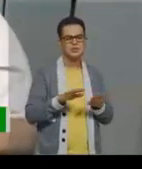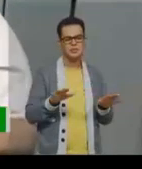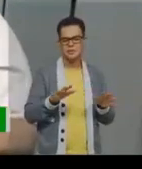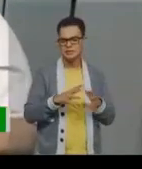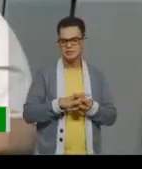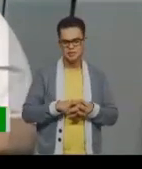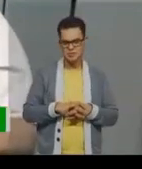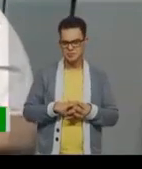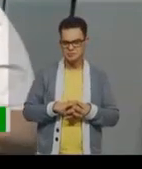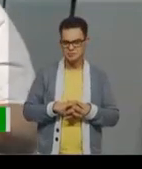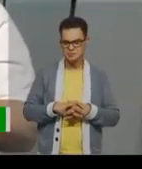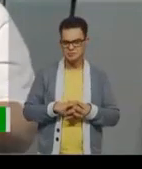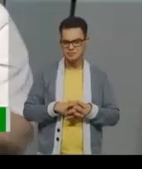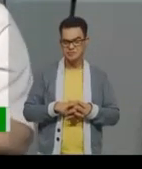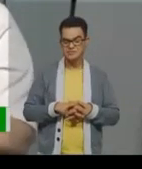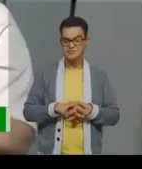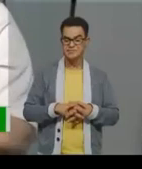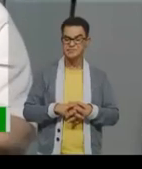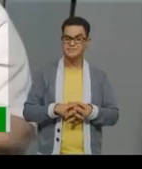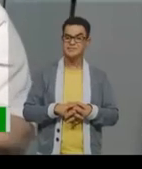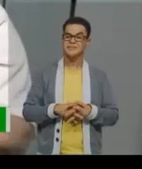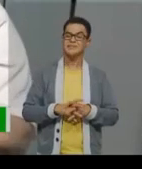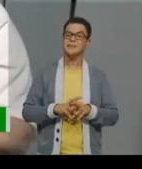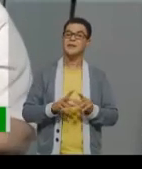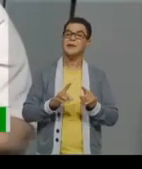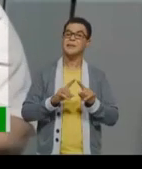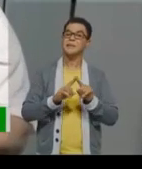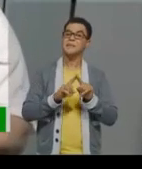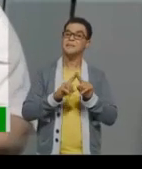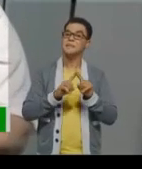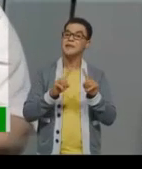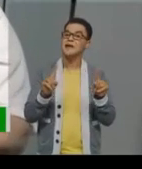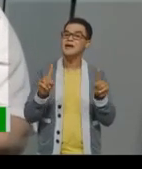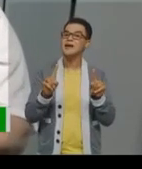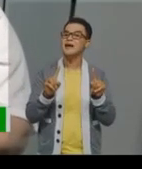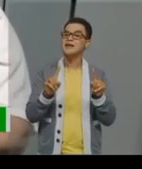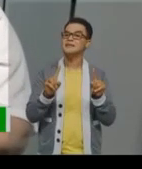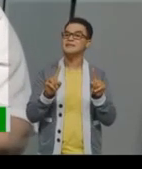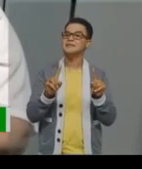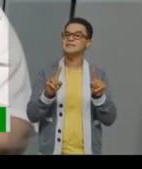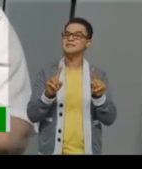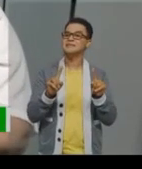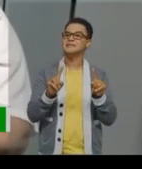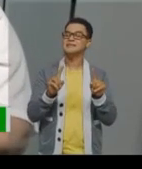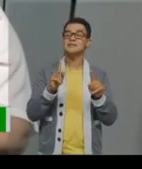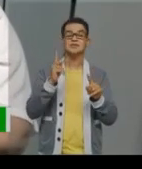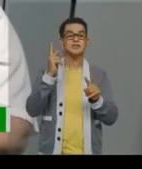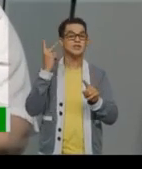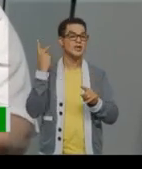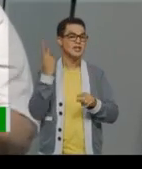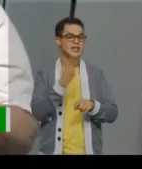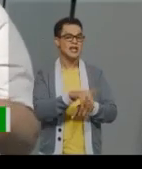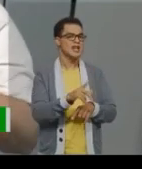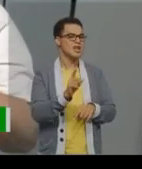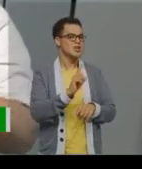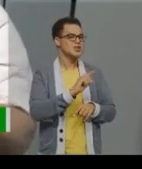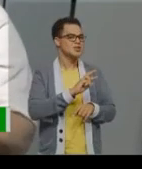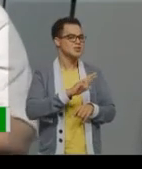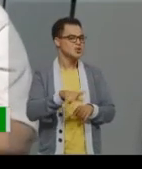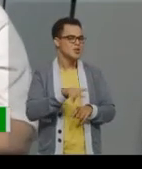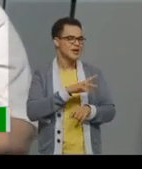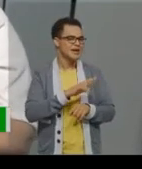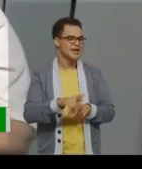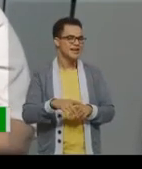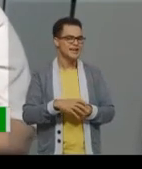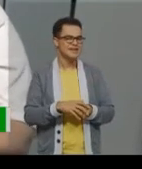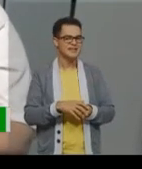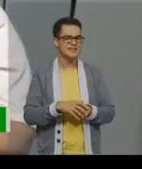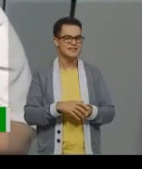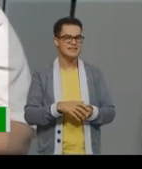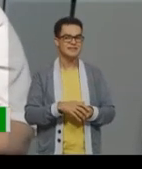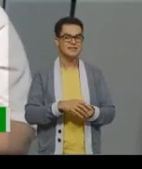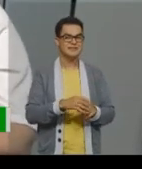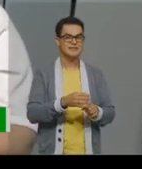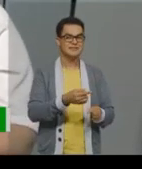isso. Ah, mas a história dela não é bem essa. Ela é uma garrafa do seu